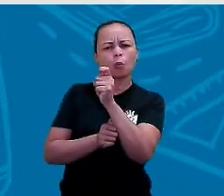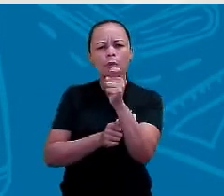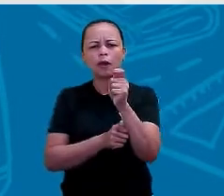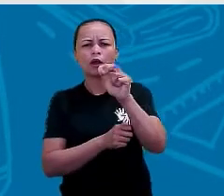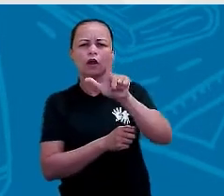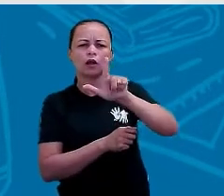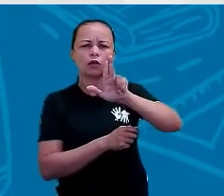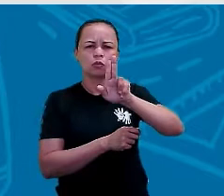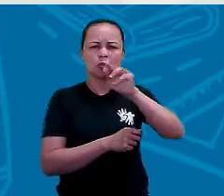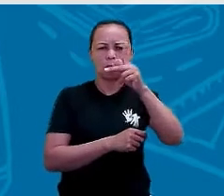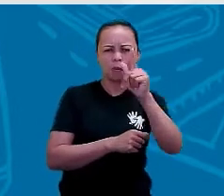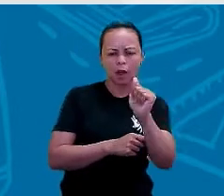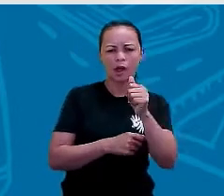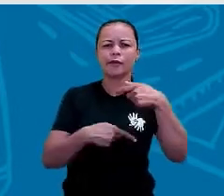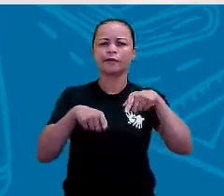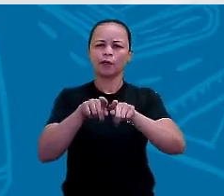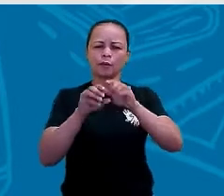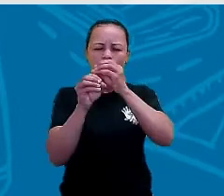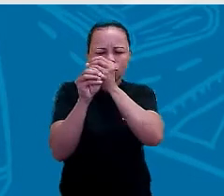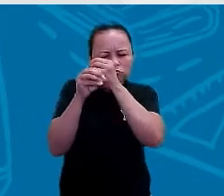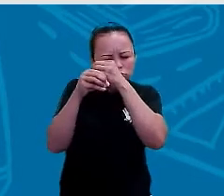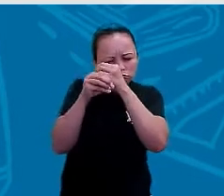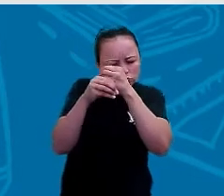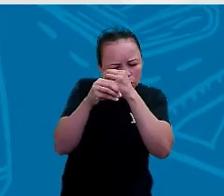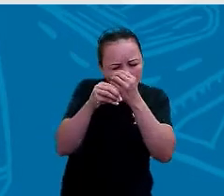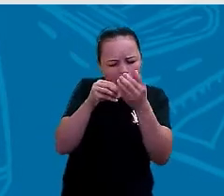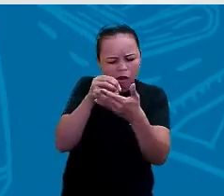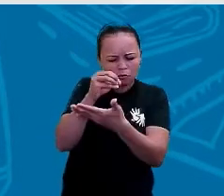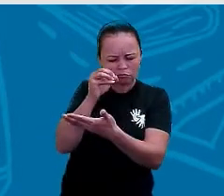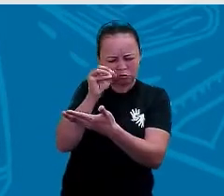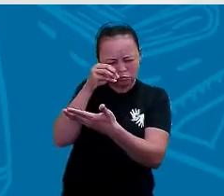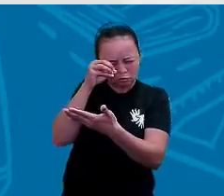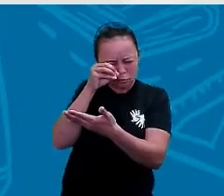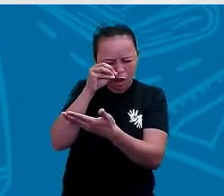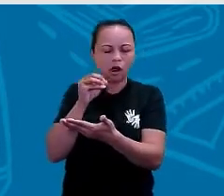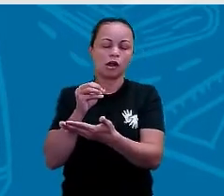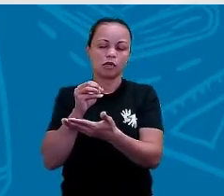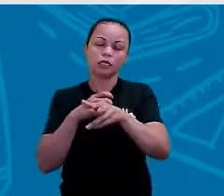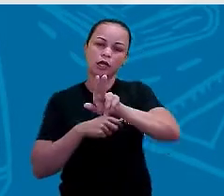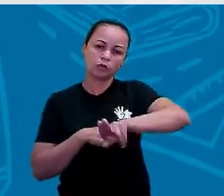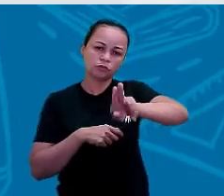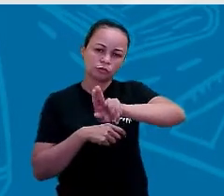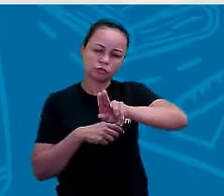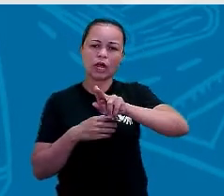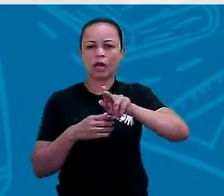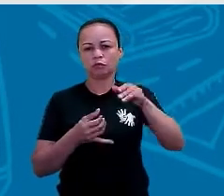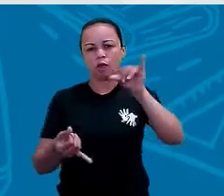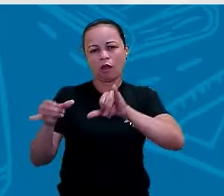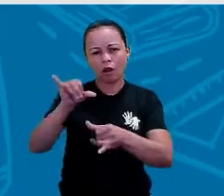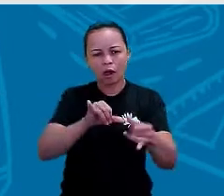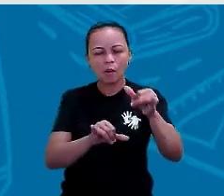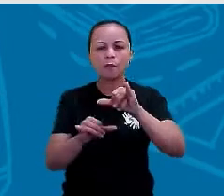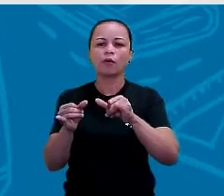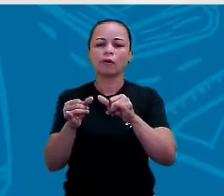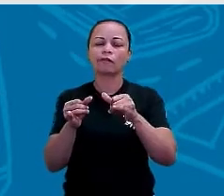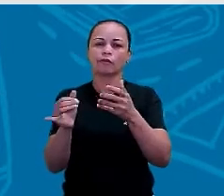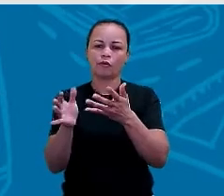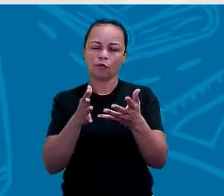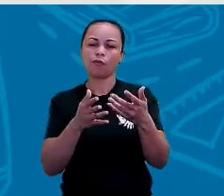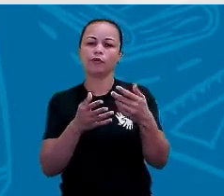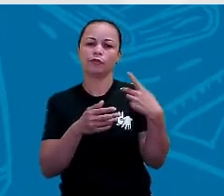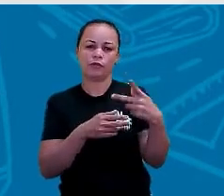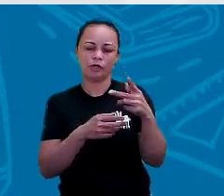O microscópio, que é um equipamento muito utilizado para justamente a gente conseguir, em laboratório,